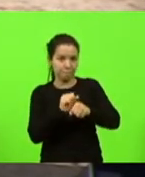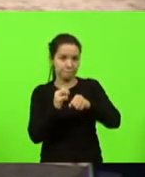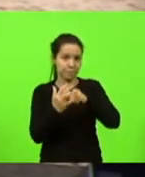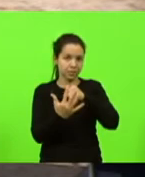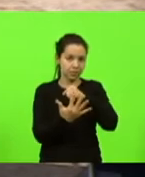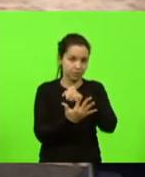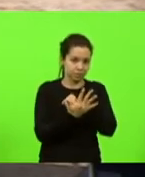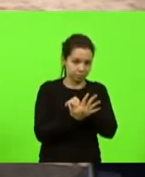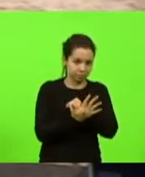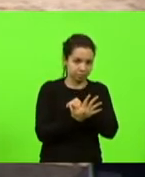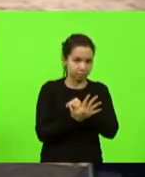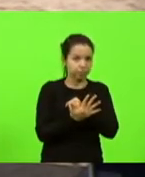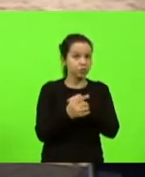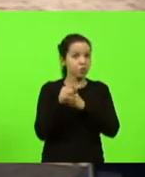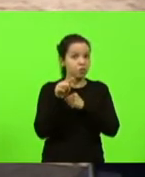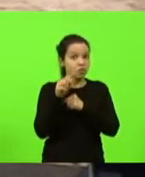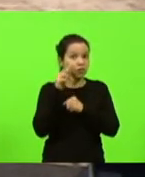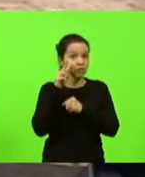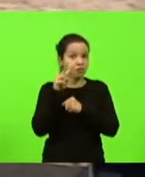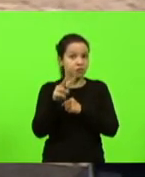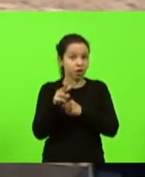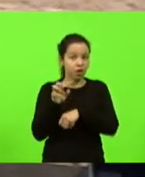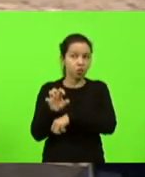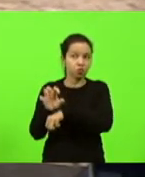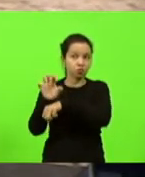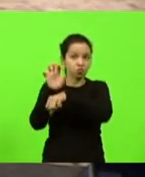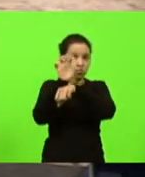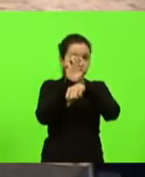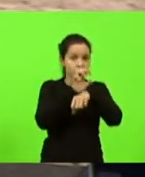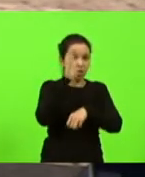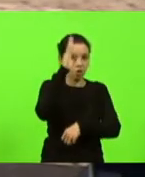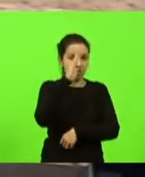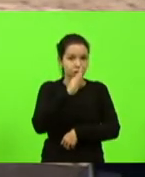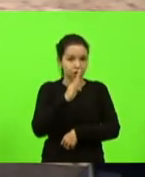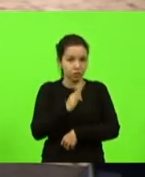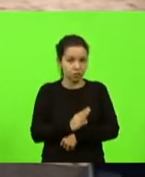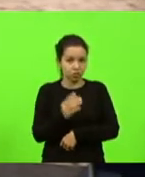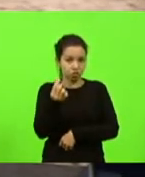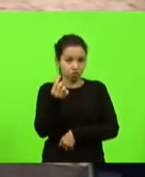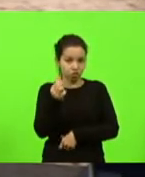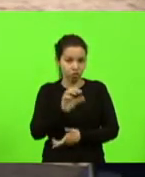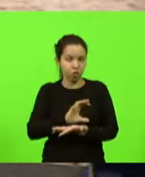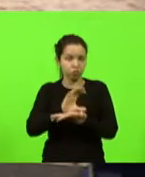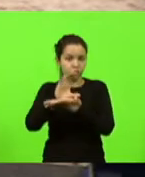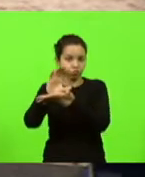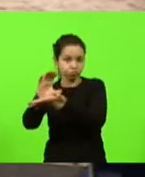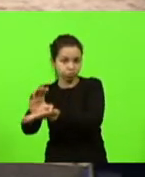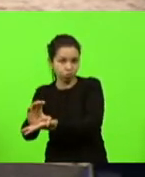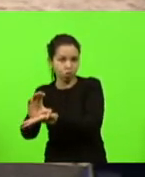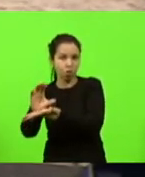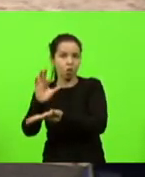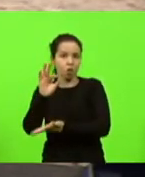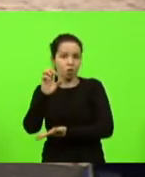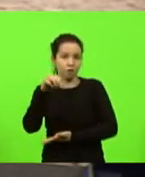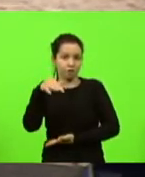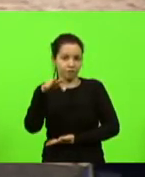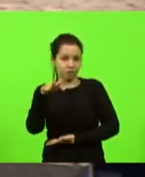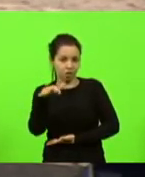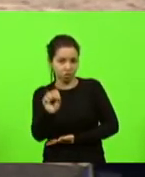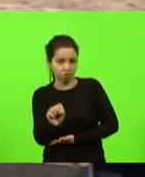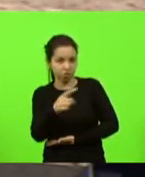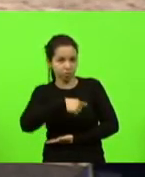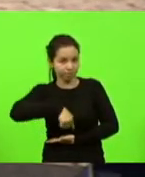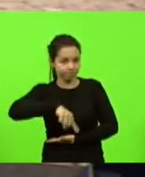estados brasileiros depositaram lá no CONFAS, a gente vai entender por que, deputado Jessé, não